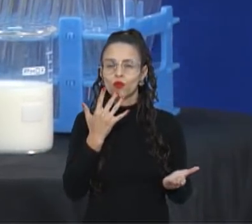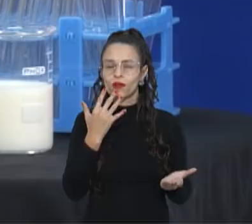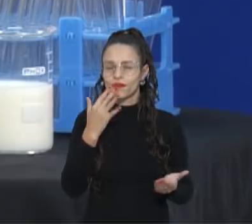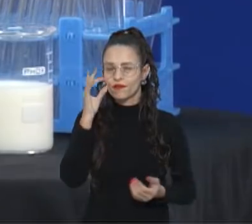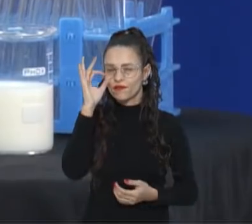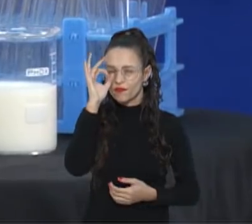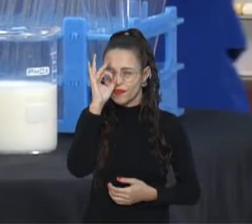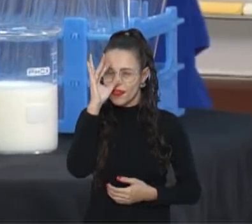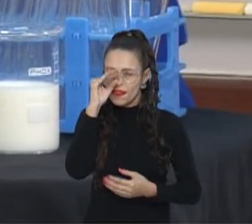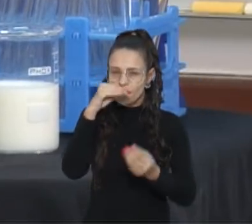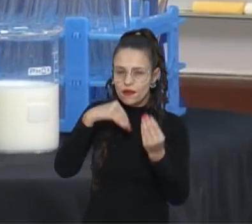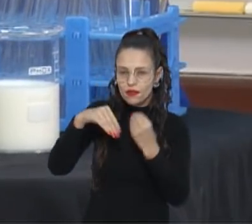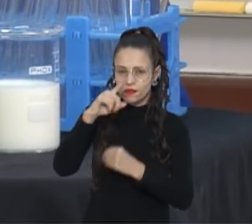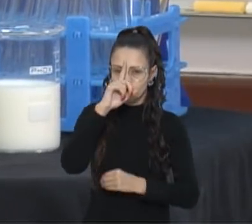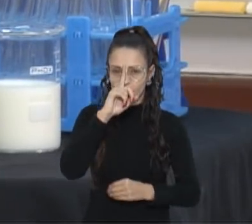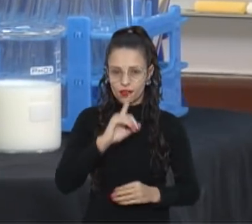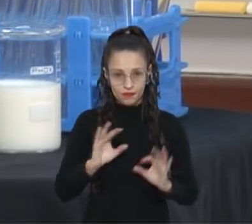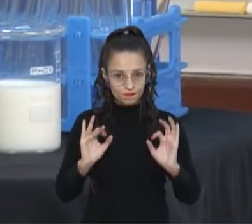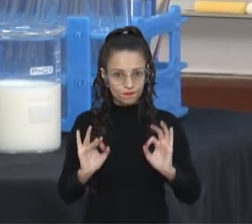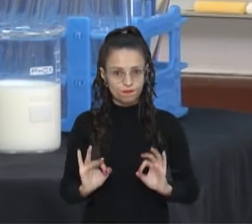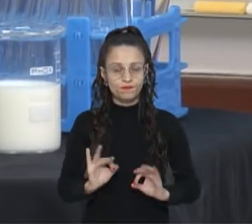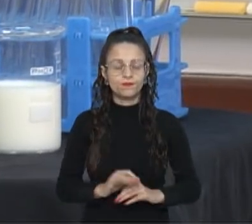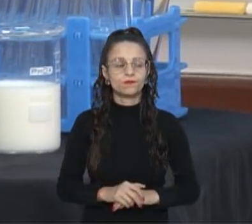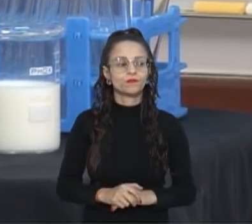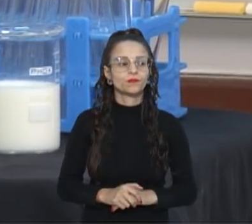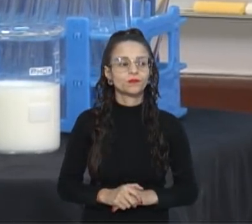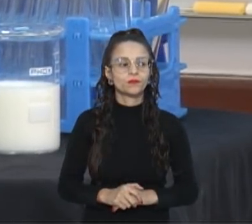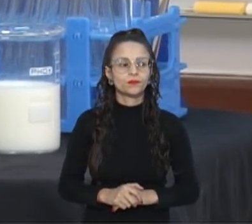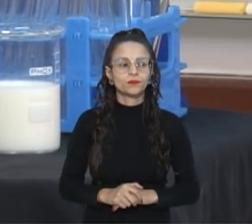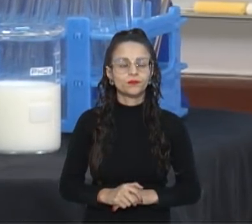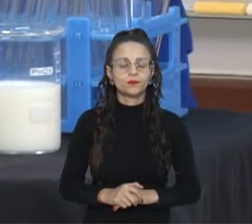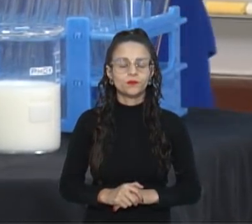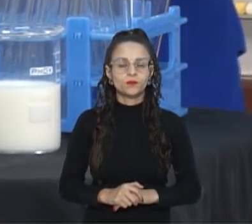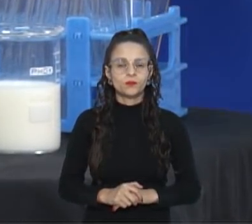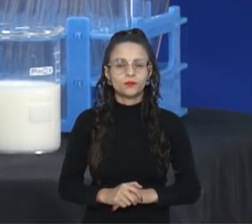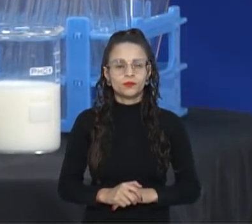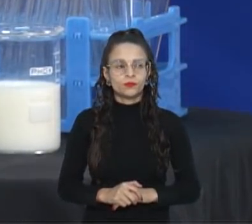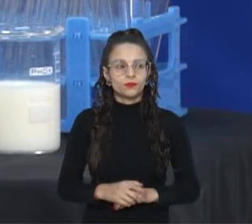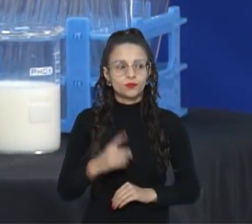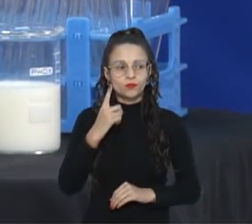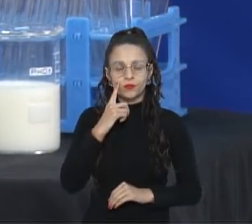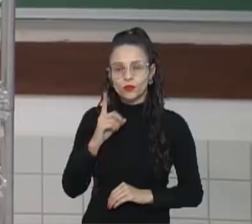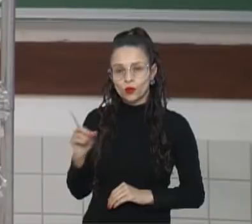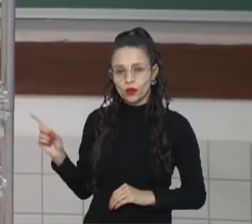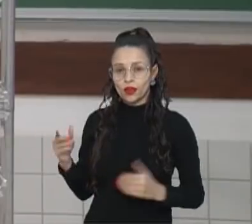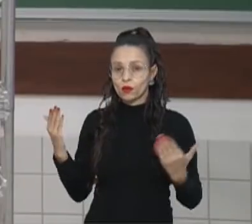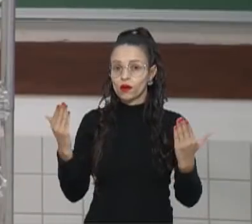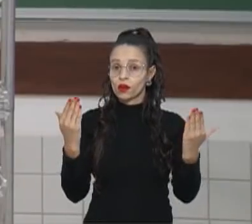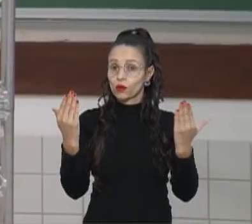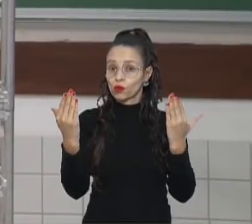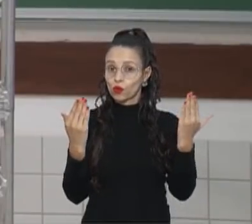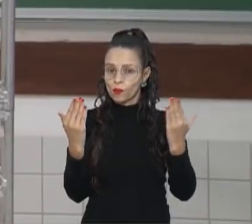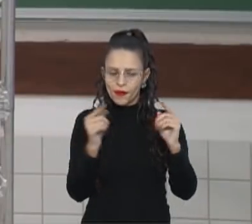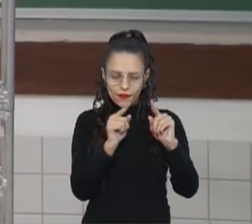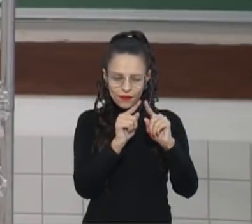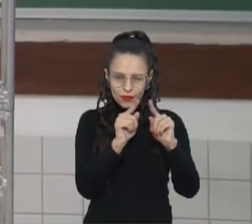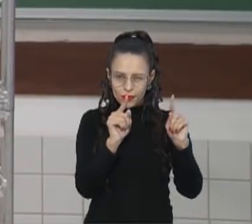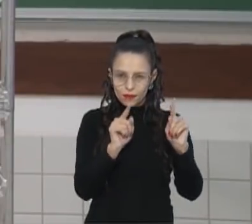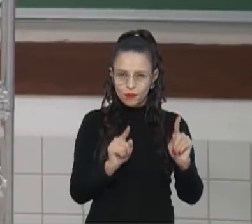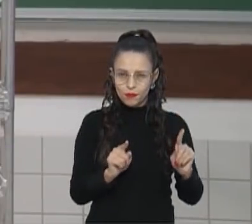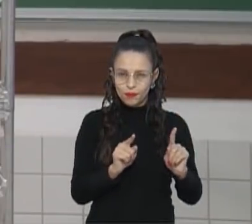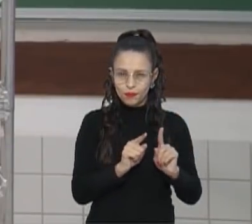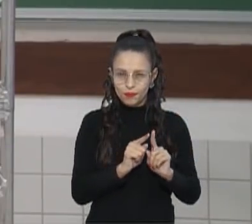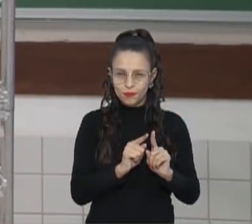amarelada, correto? Vamos pegar aqui a fita indicadora, Vou comparar na tabela.